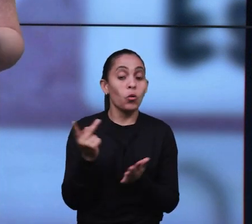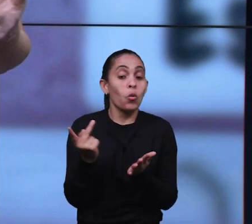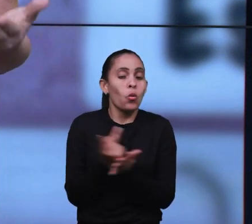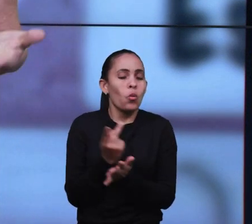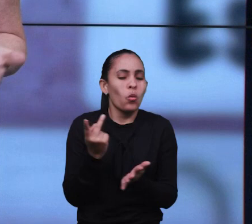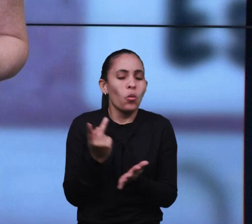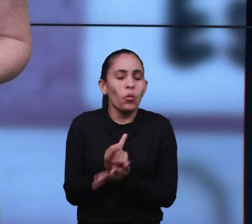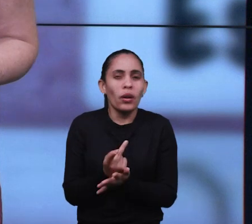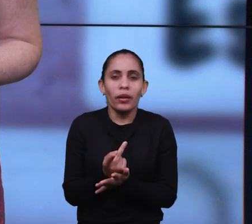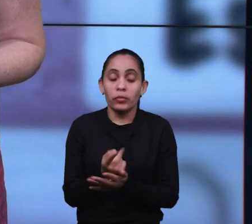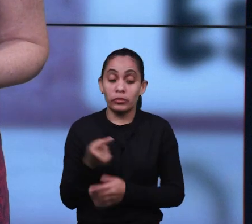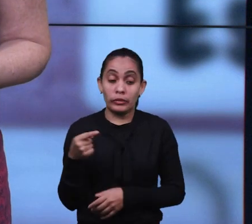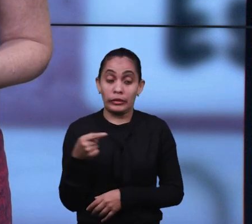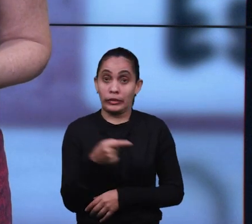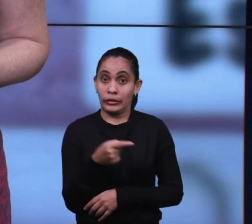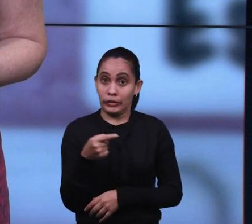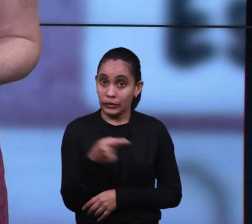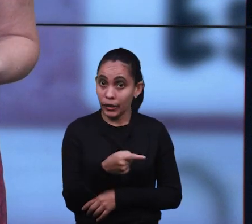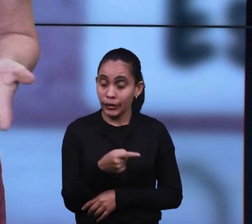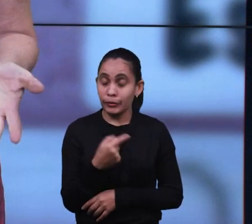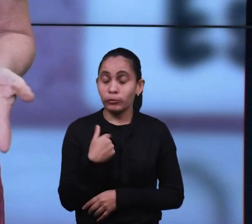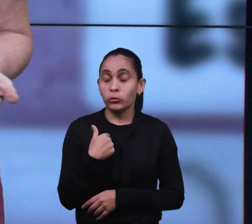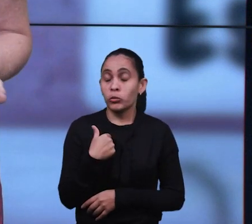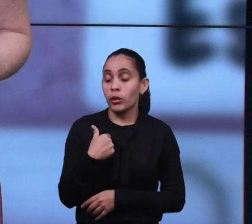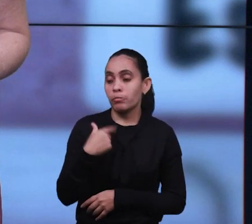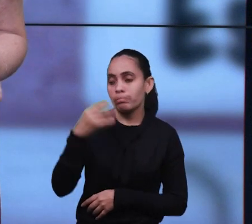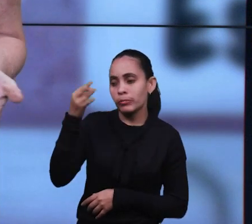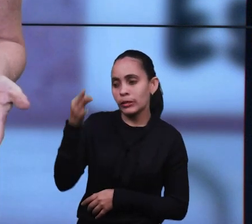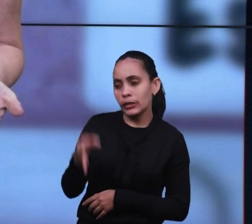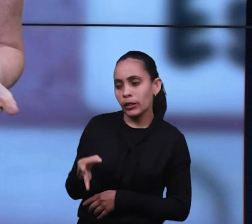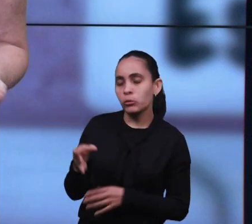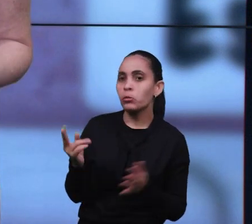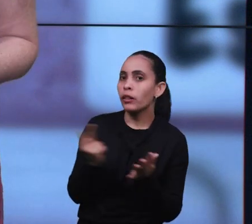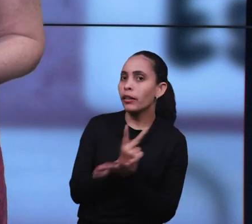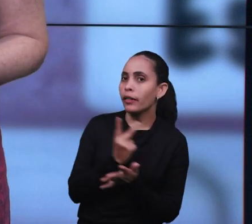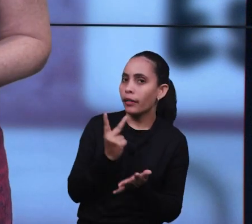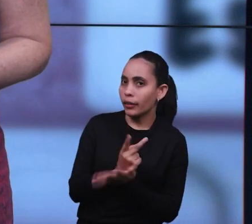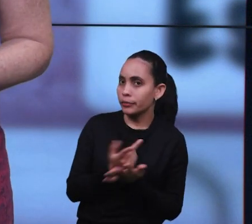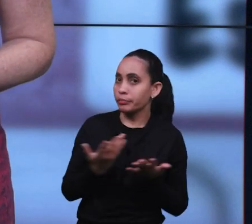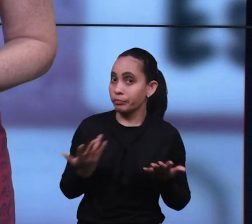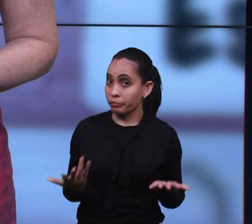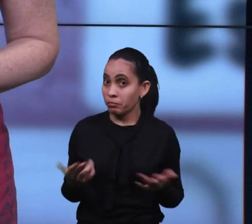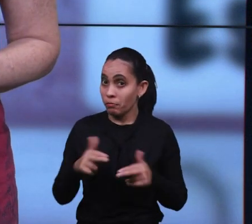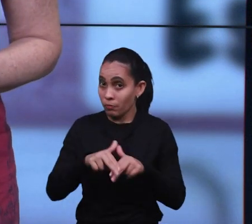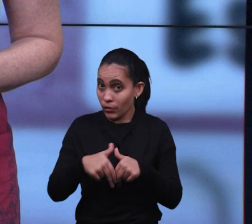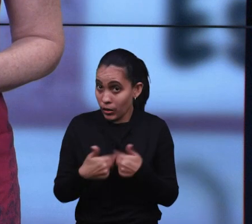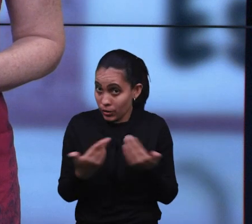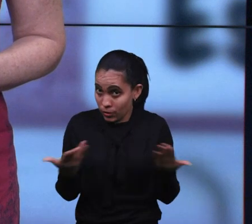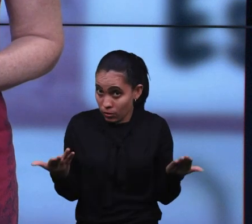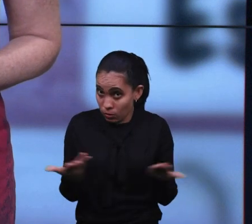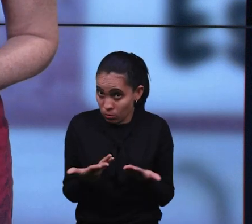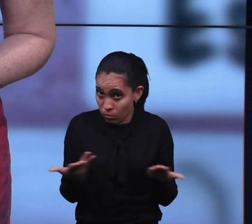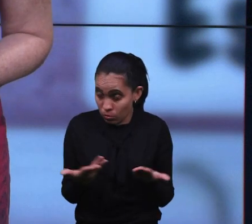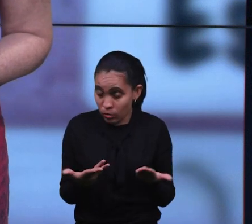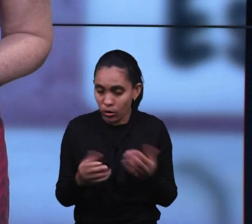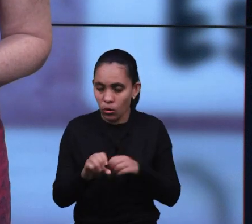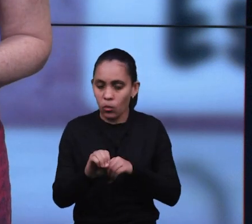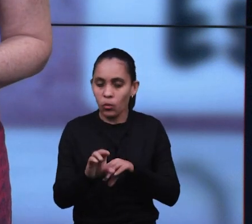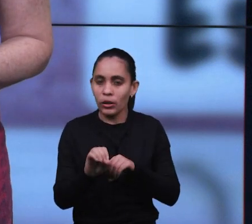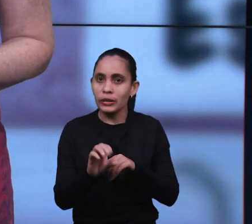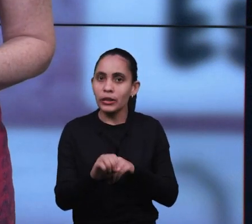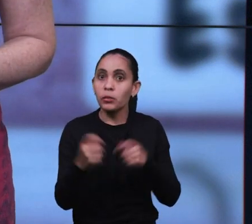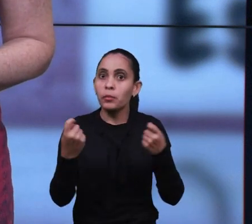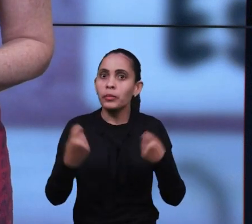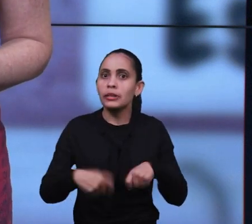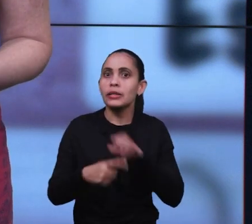os erros cometidos por elas ocorrem por desconhecer o que é certo ou errado. Por isso, o ensino deve